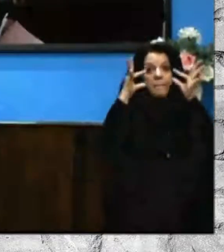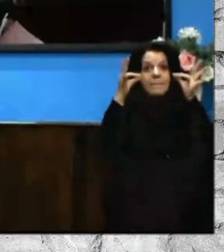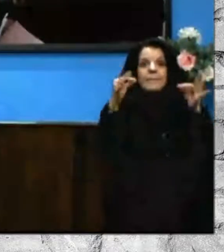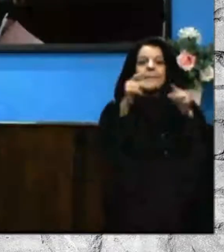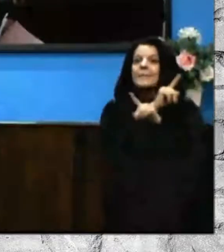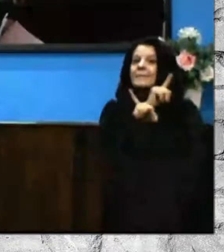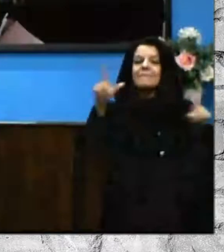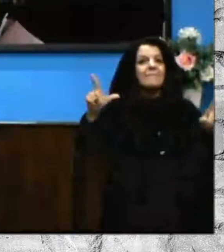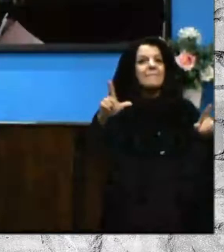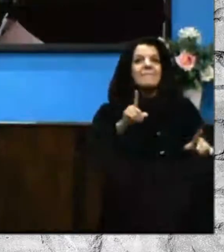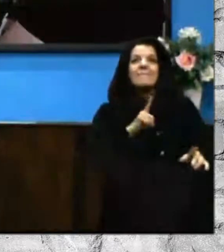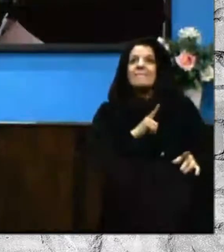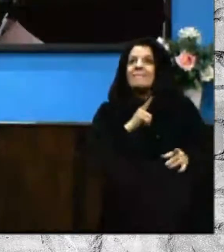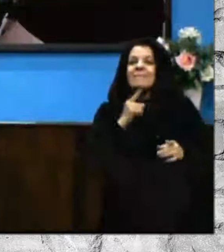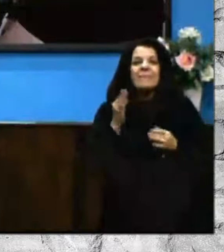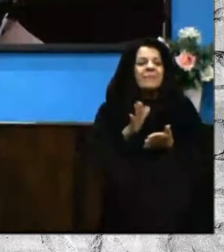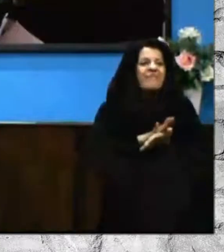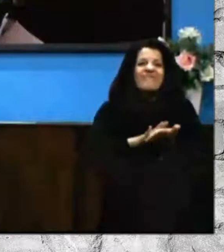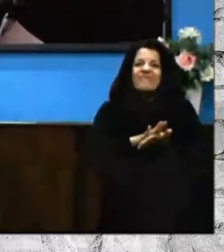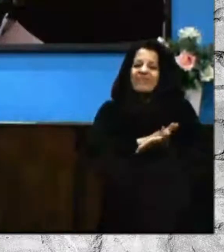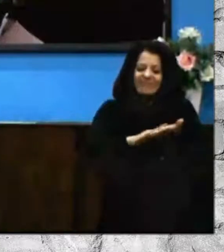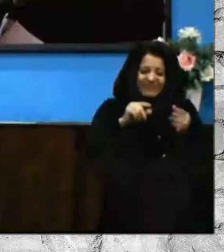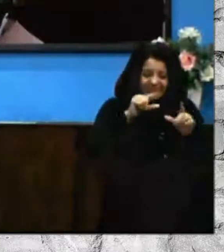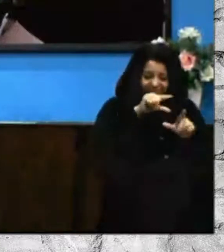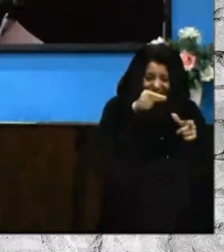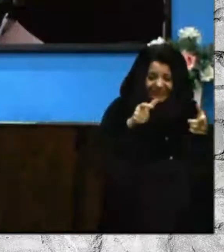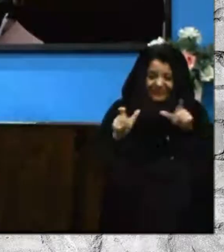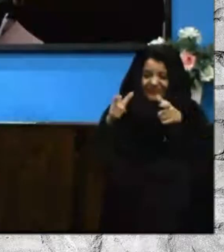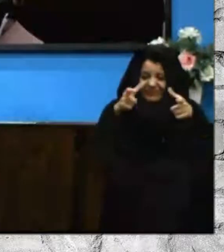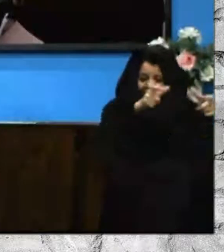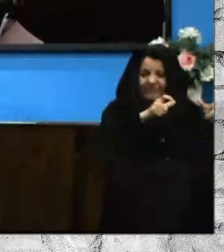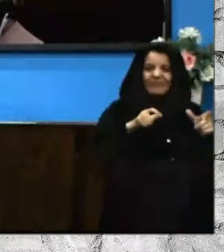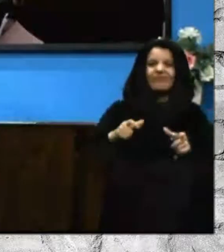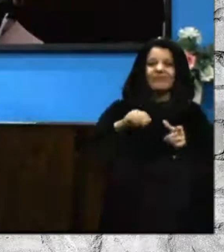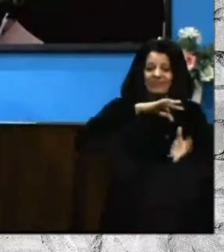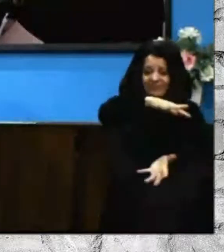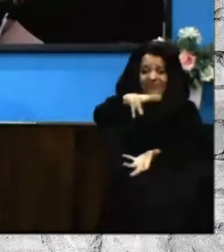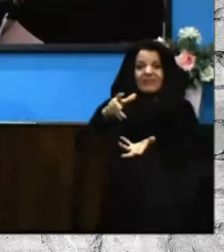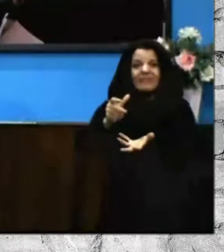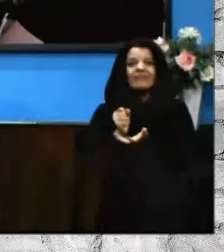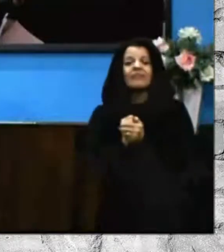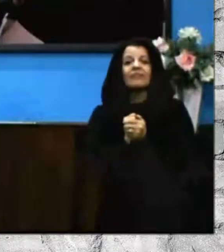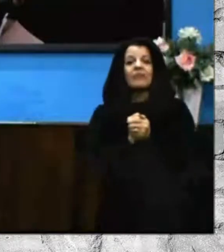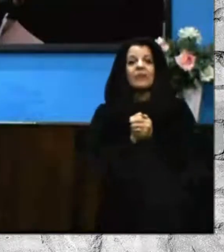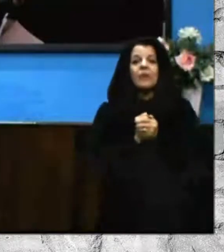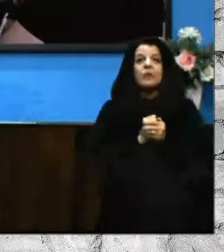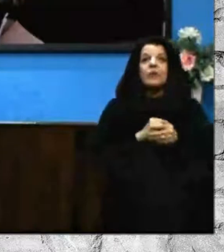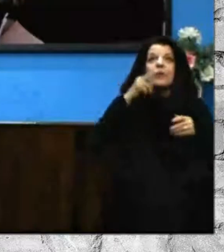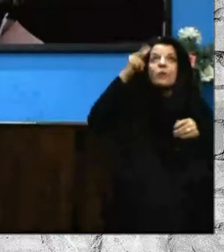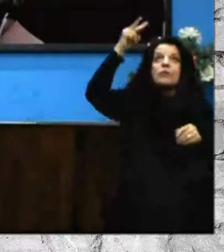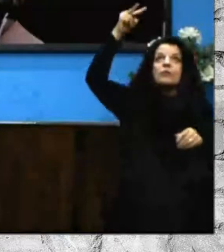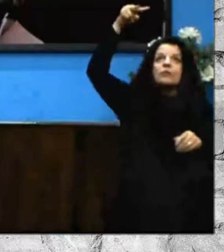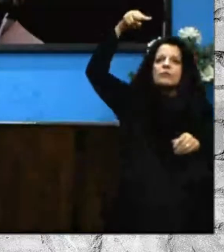não há 1 centímetro deste universo, não há 1 centímetro deste universo onde os